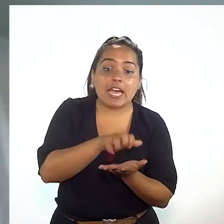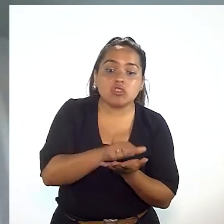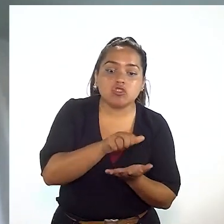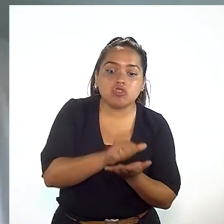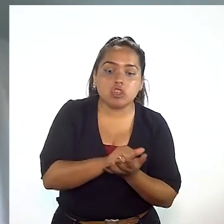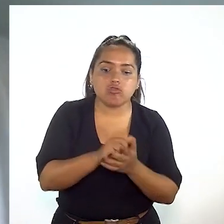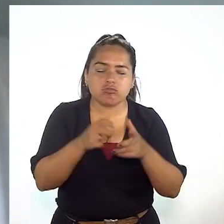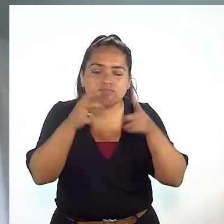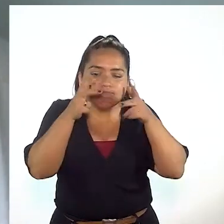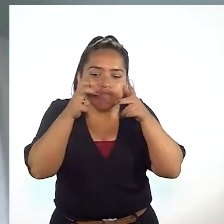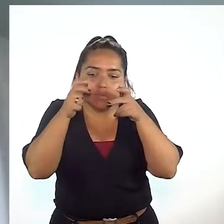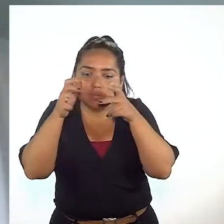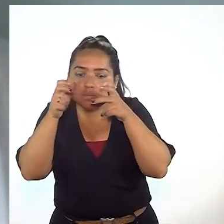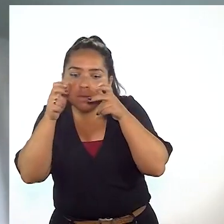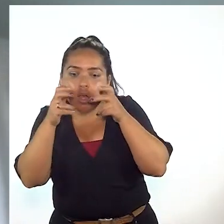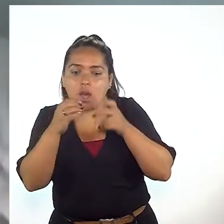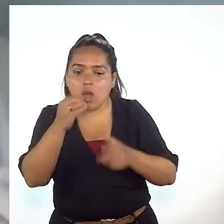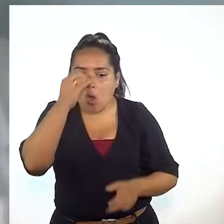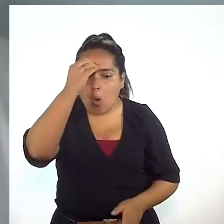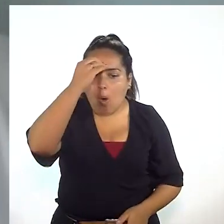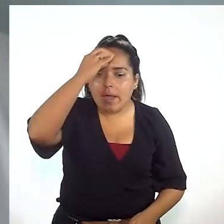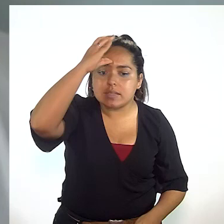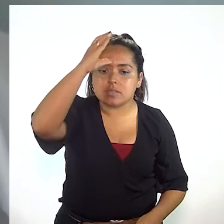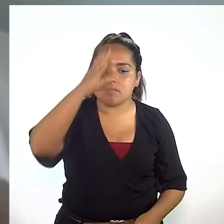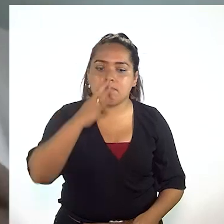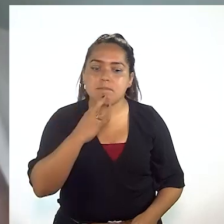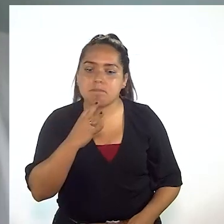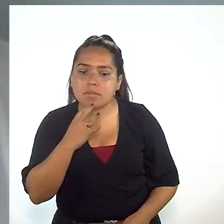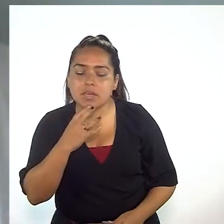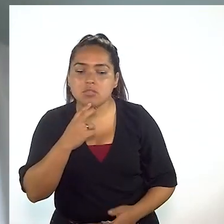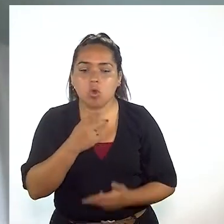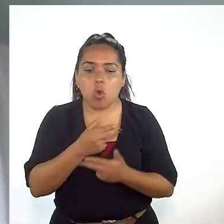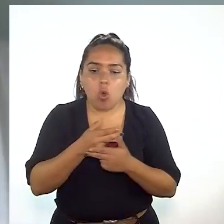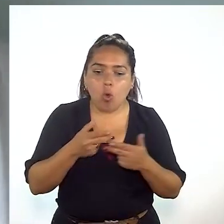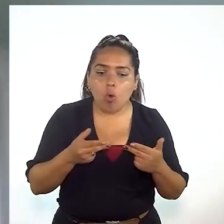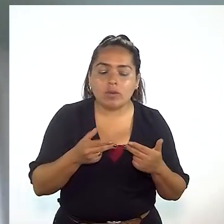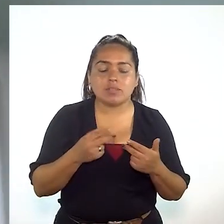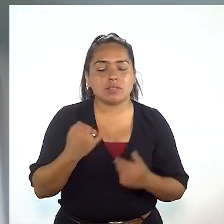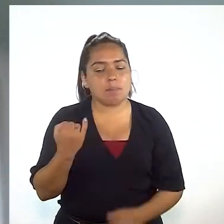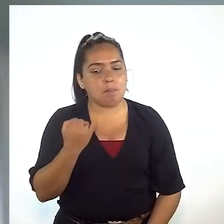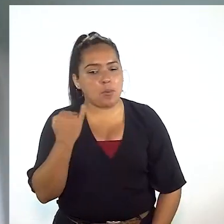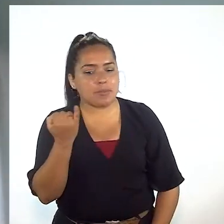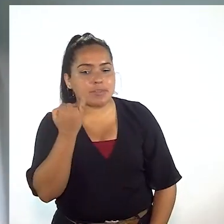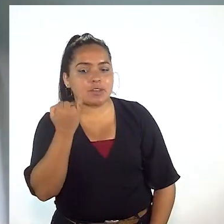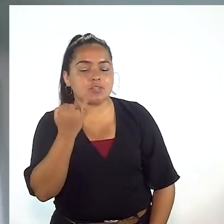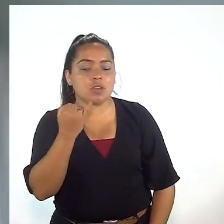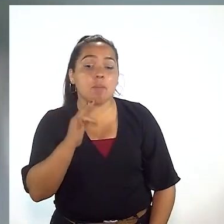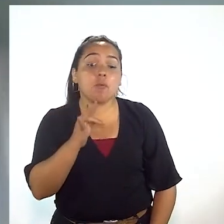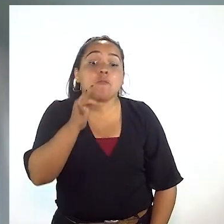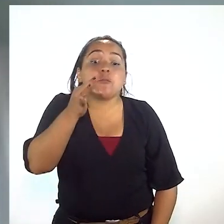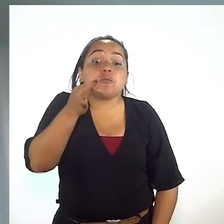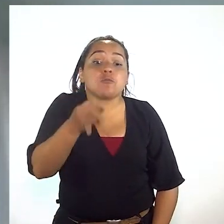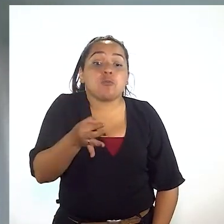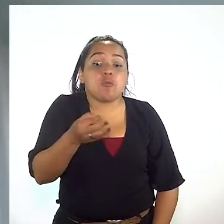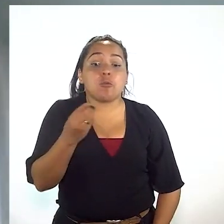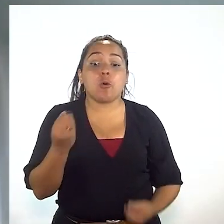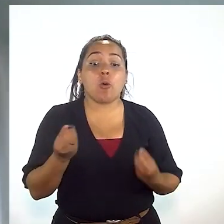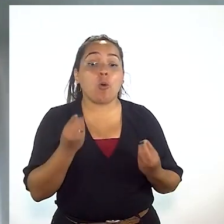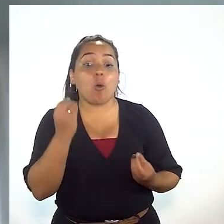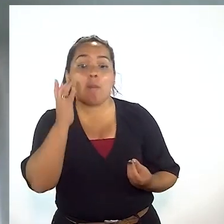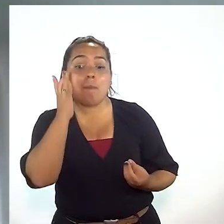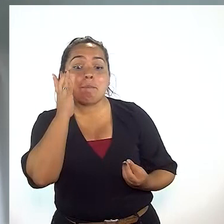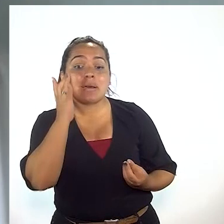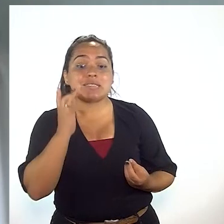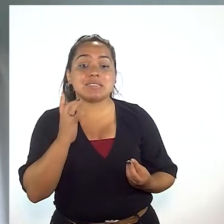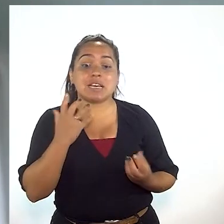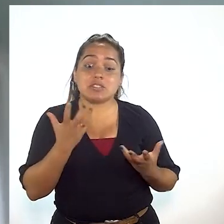também imprimem a percepção, o conhecimento na trajetória de vocês, assim, de questões que são fundamentais